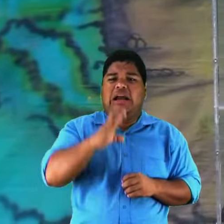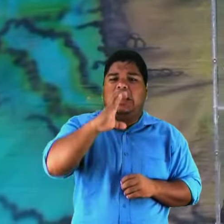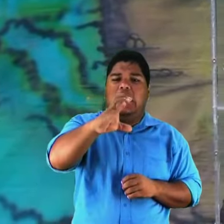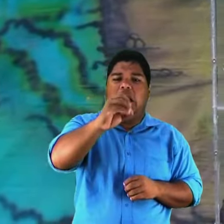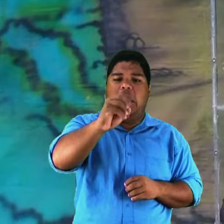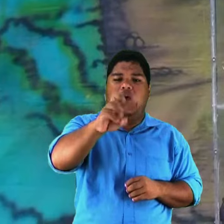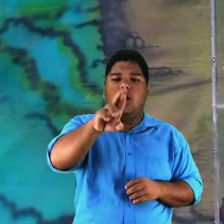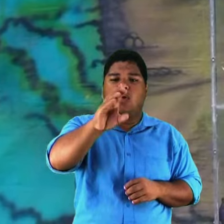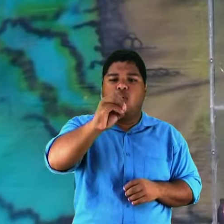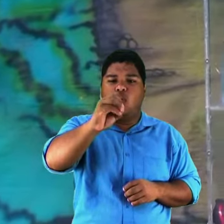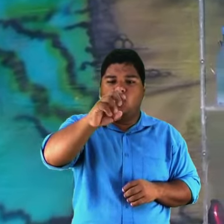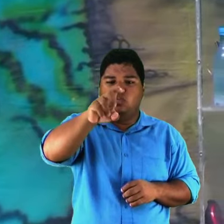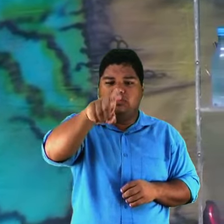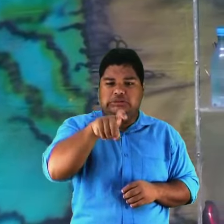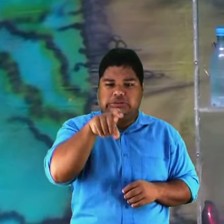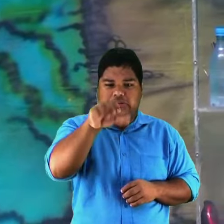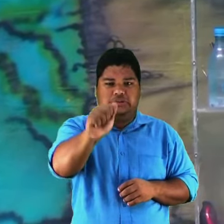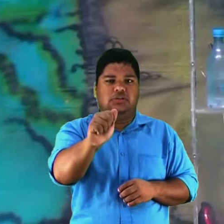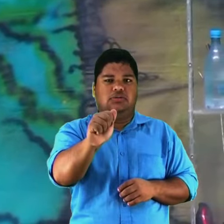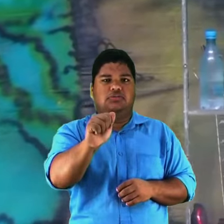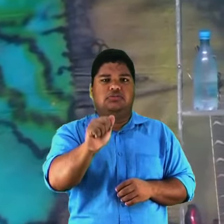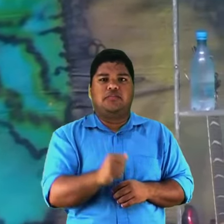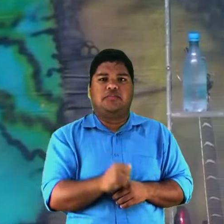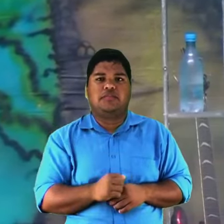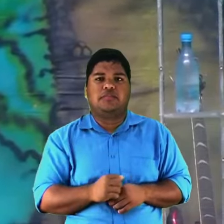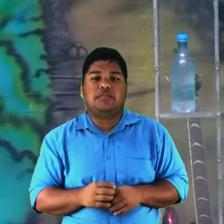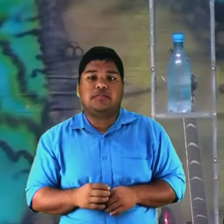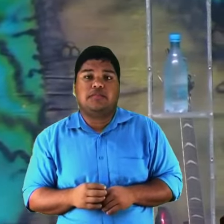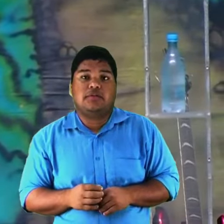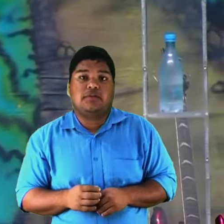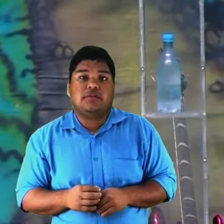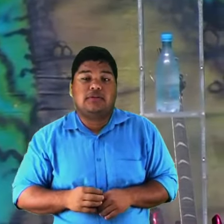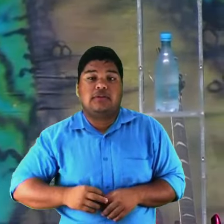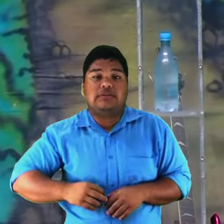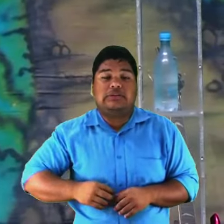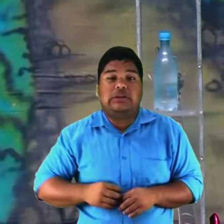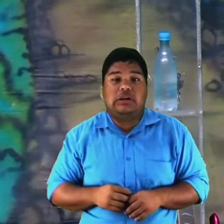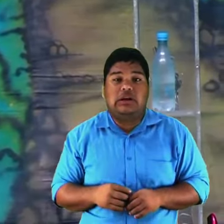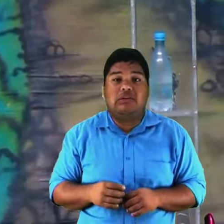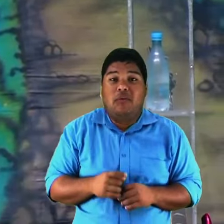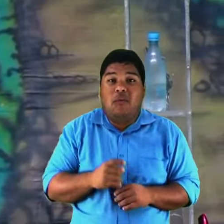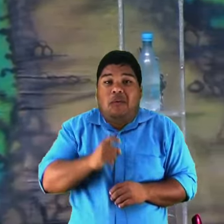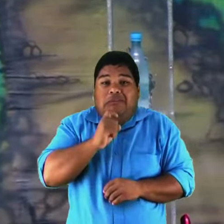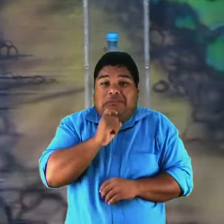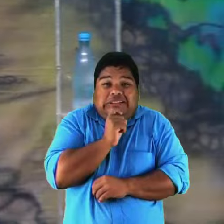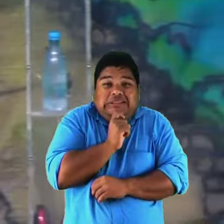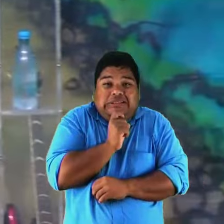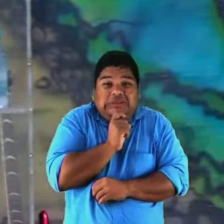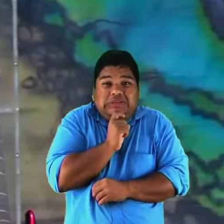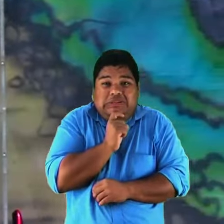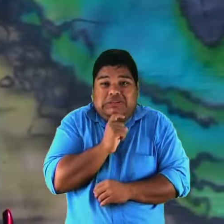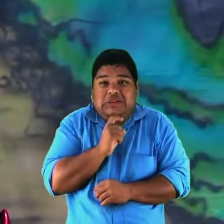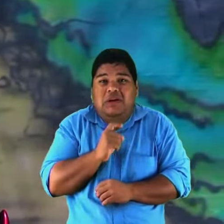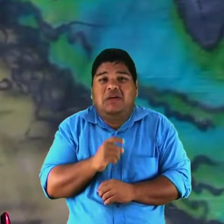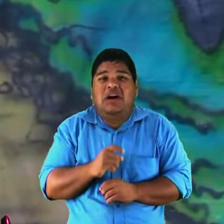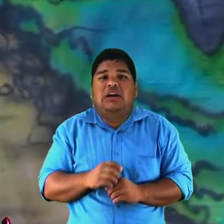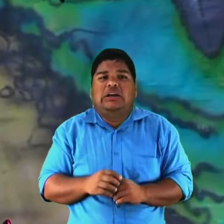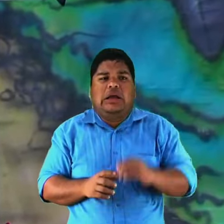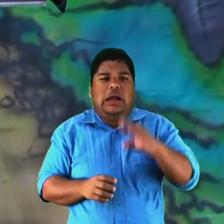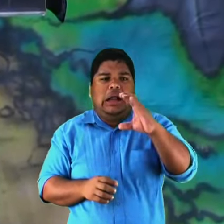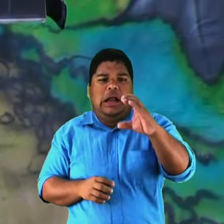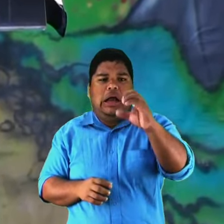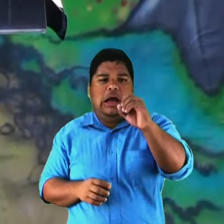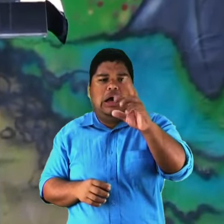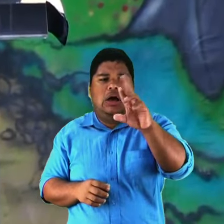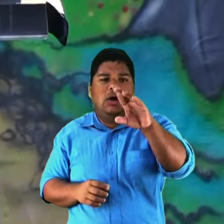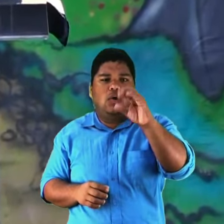direitinho, secado isso é importante, acabou a umidade fazendo proliferar a caroncha e começou a